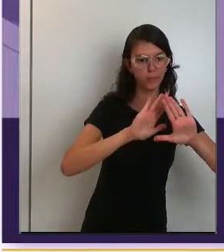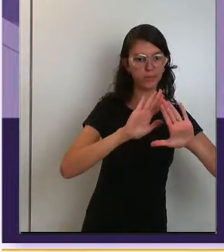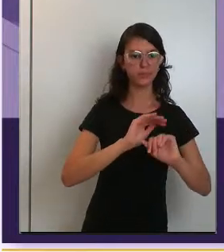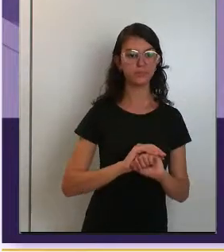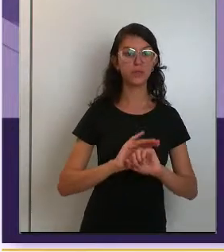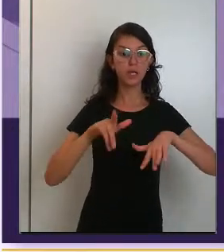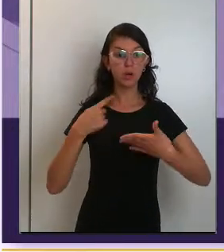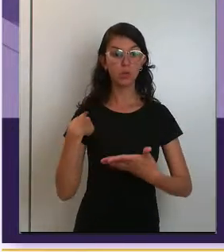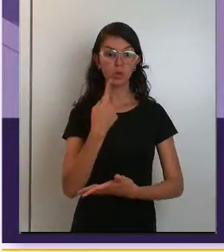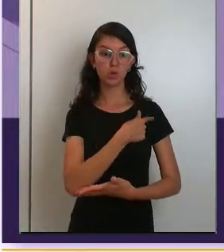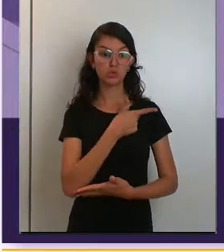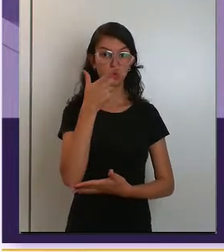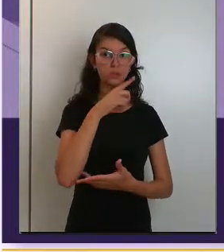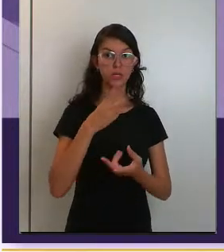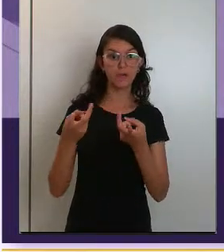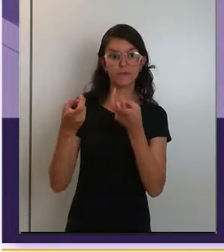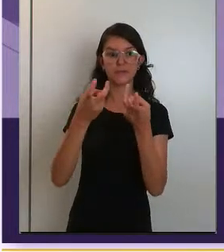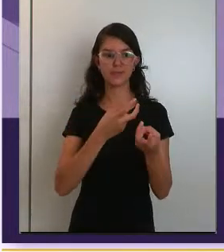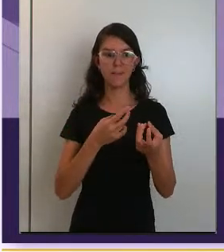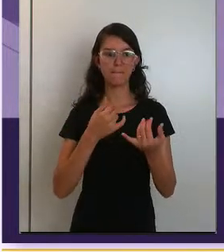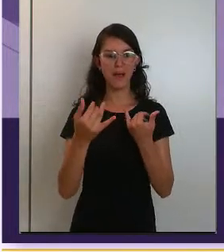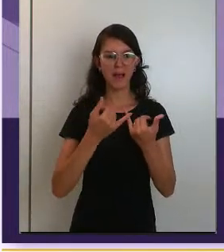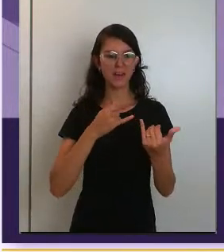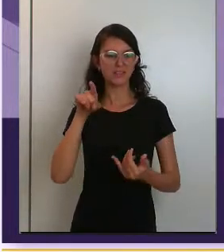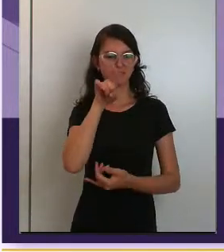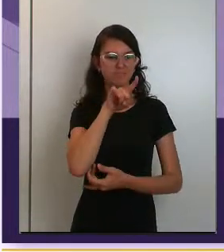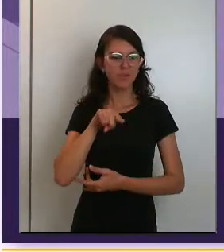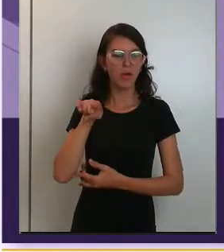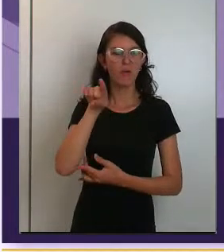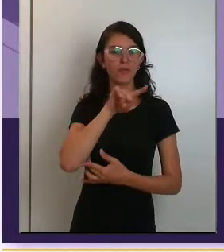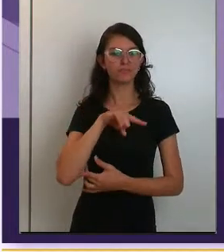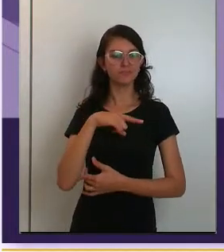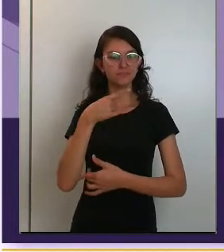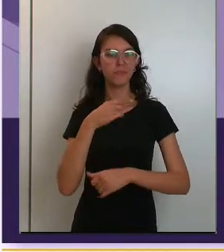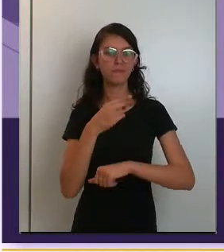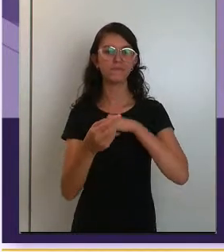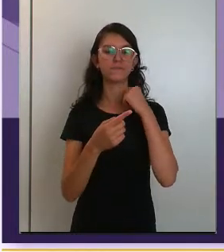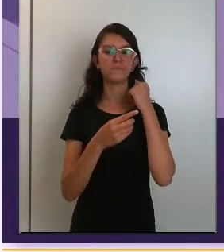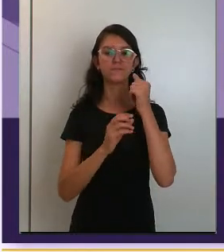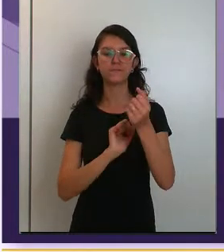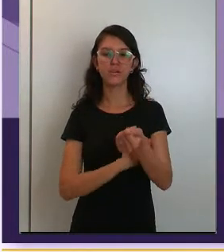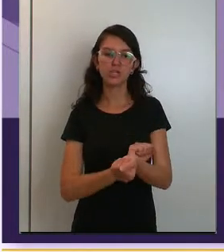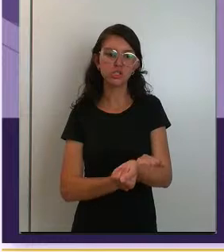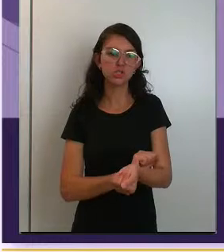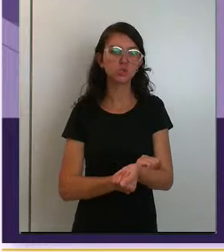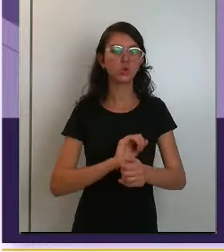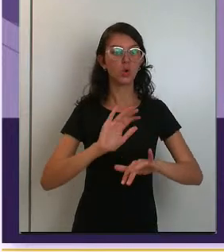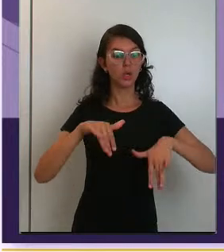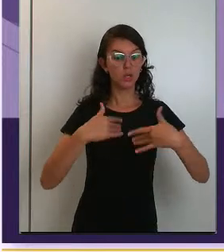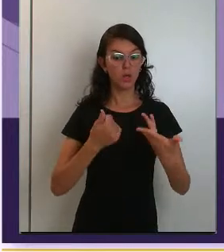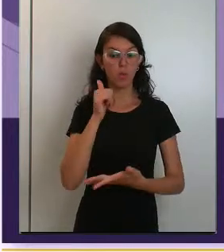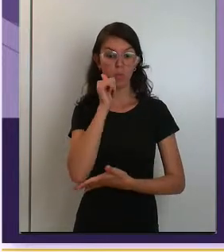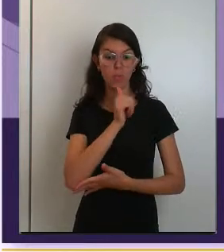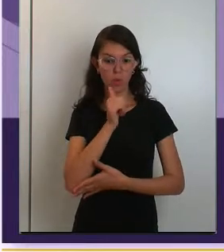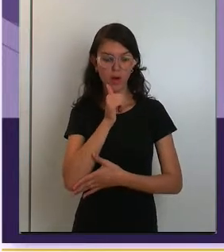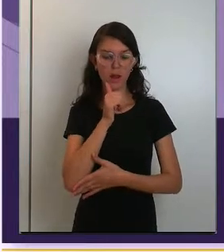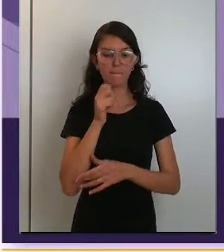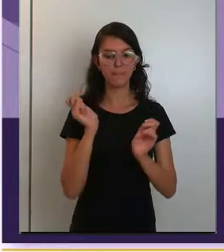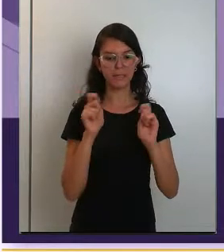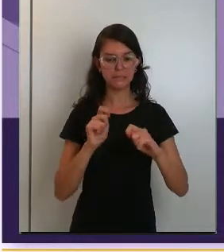gente consegue visualizar um círculo vicioso, né? A sociedade atribui à mulher a responsabilidade pelo trabalho